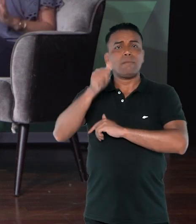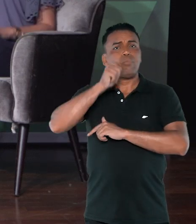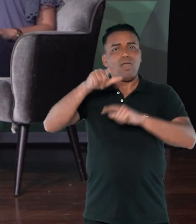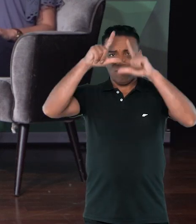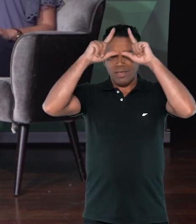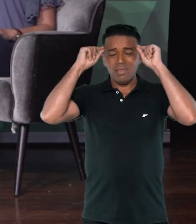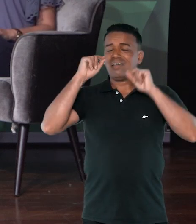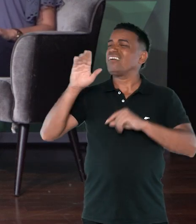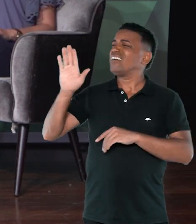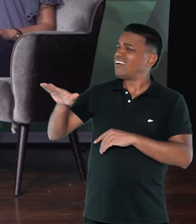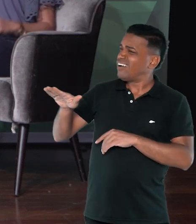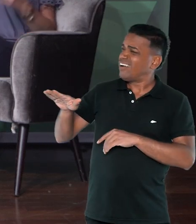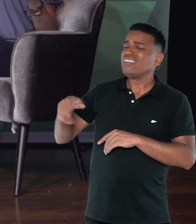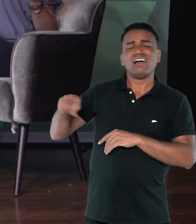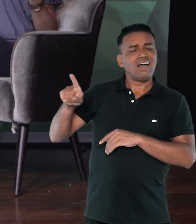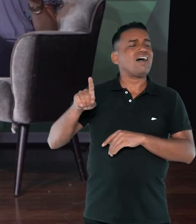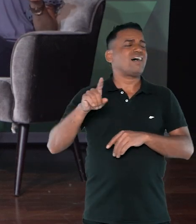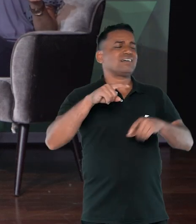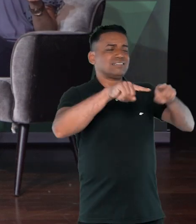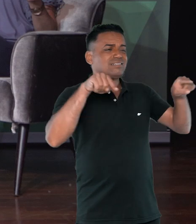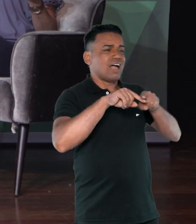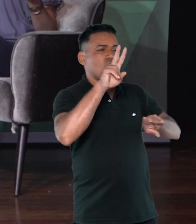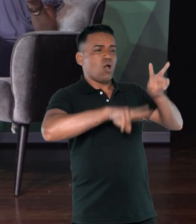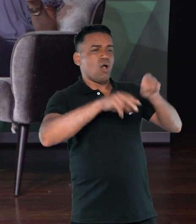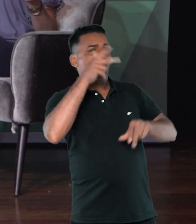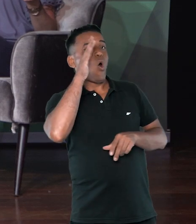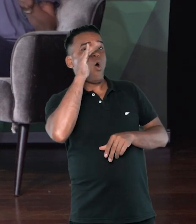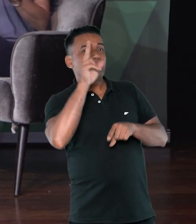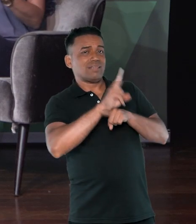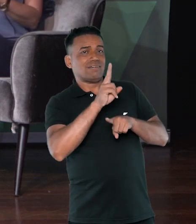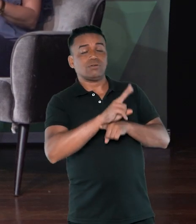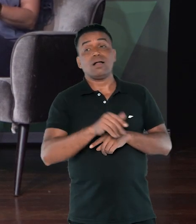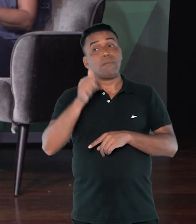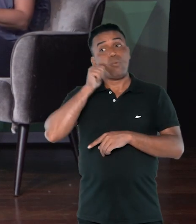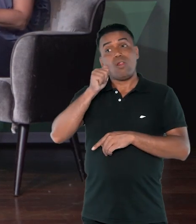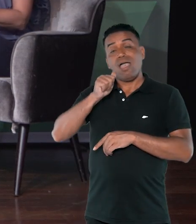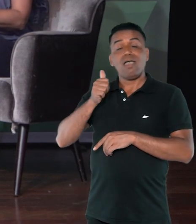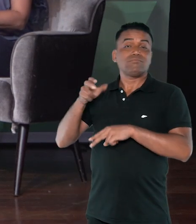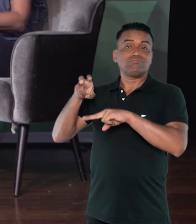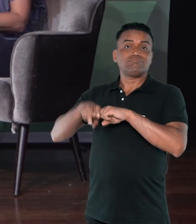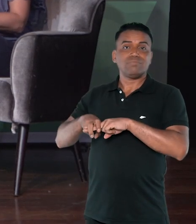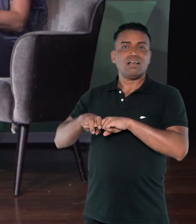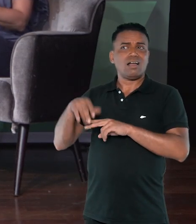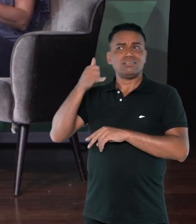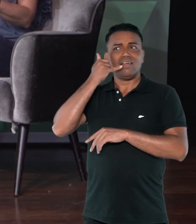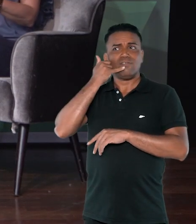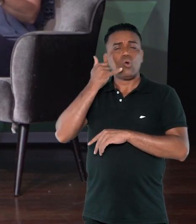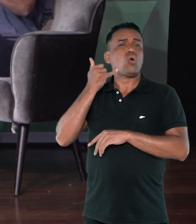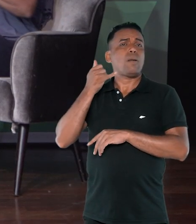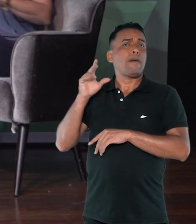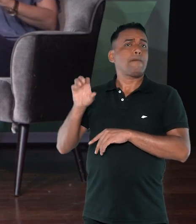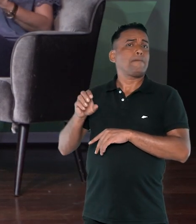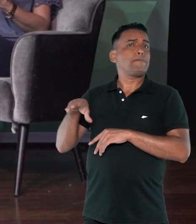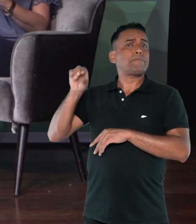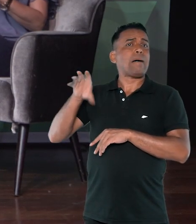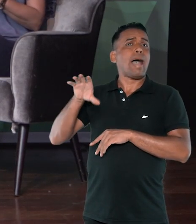celular dela começou a apitar. E eram mensagens dele para ela, de WhatsApp. E ela não acreditou. Falou, mas como assim? Você está aí